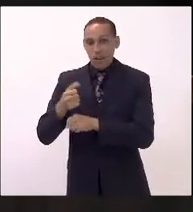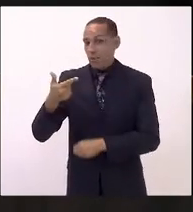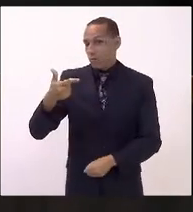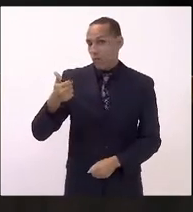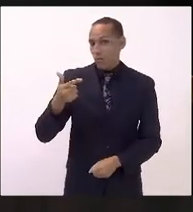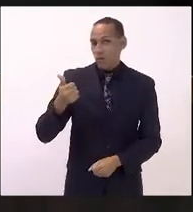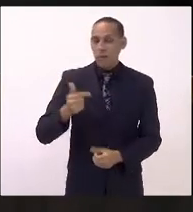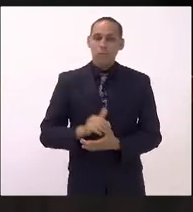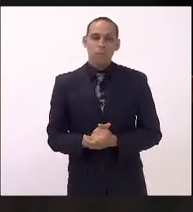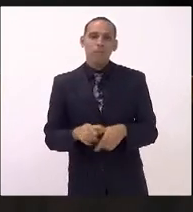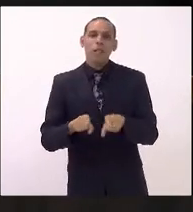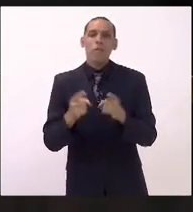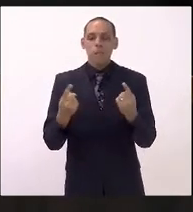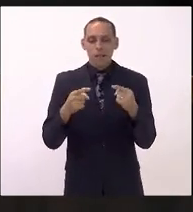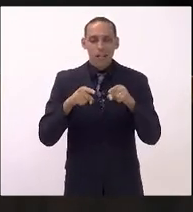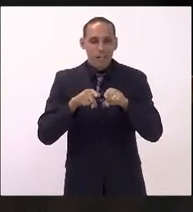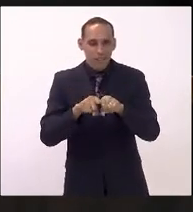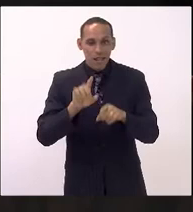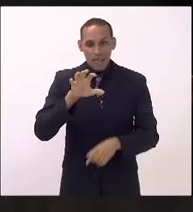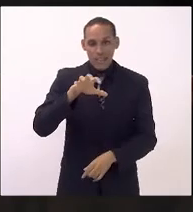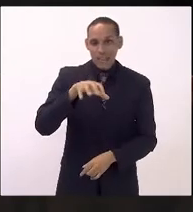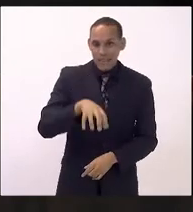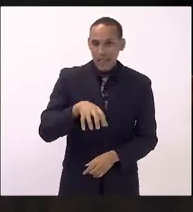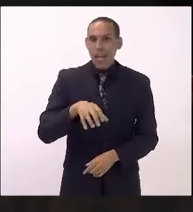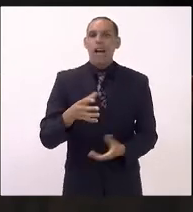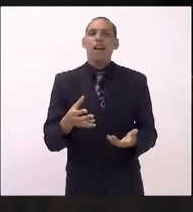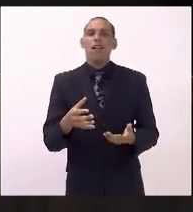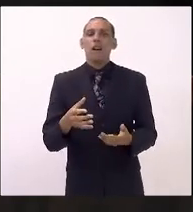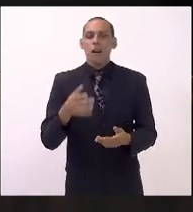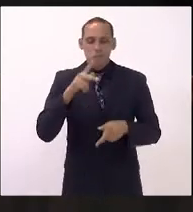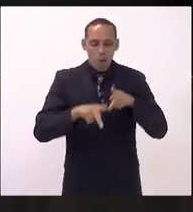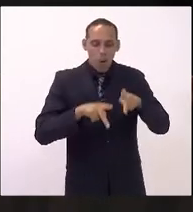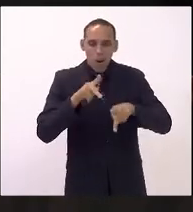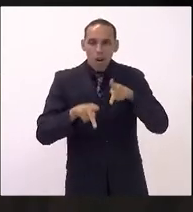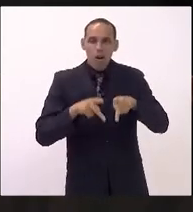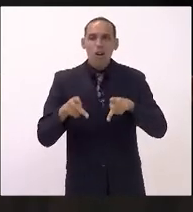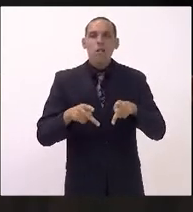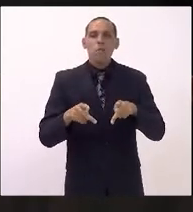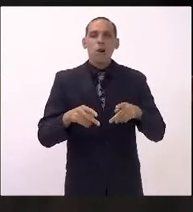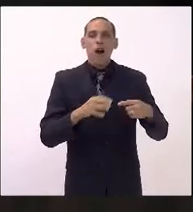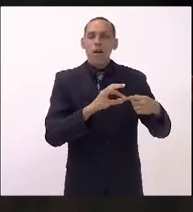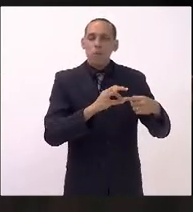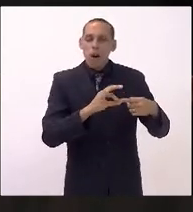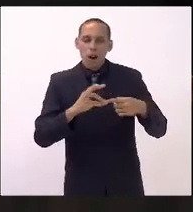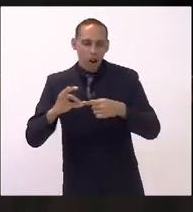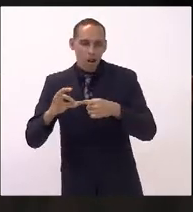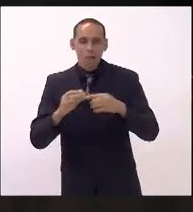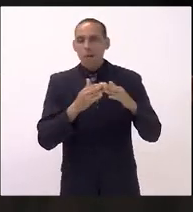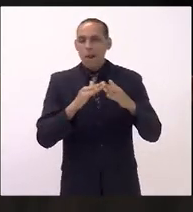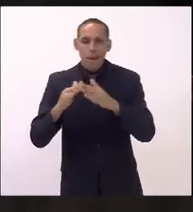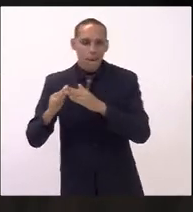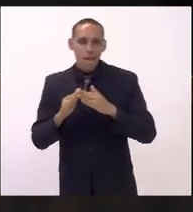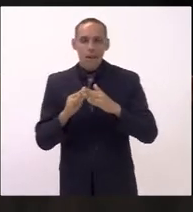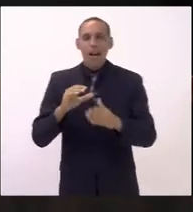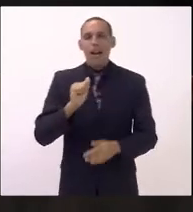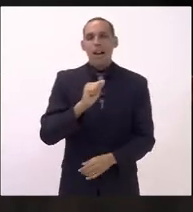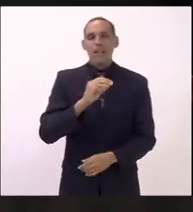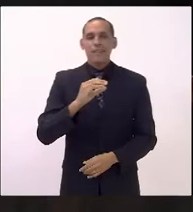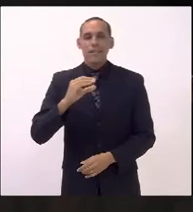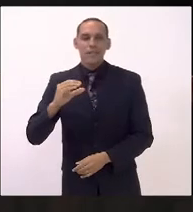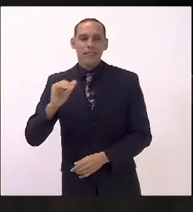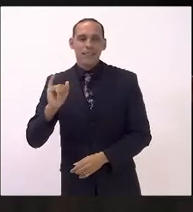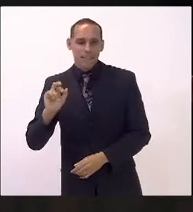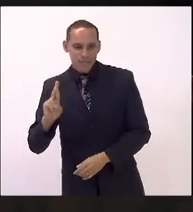parceria com o Centro de Articulação de Populações Marginalizadas, a CCIR vem chamando a atenção